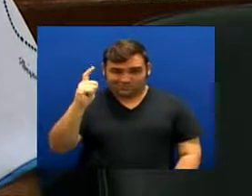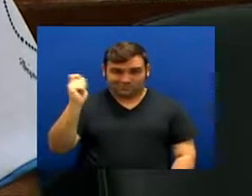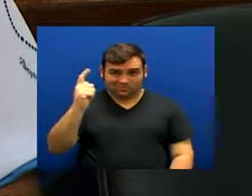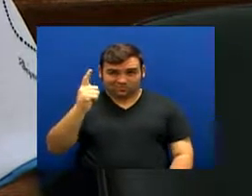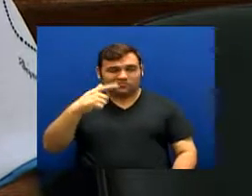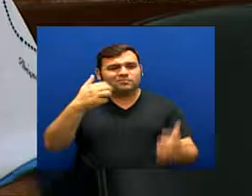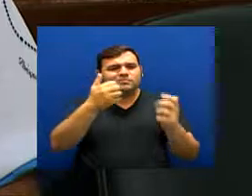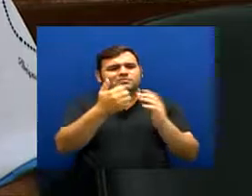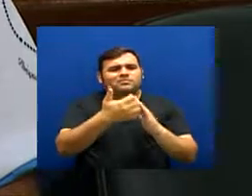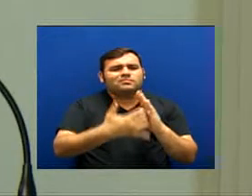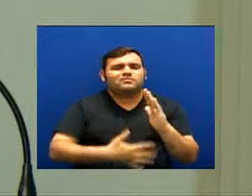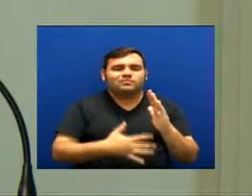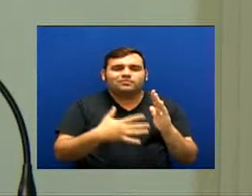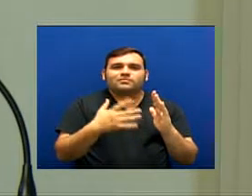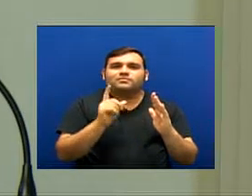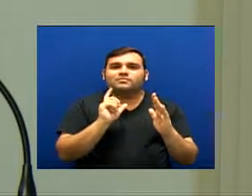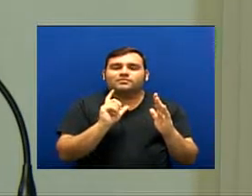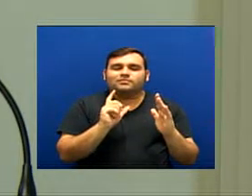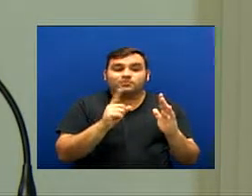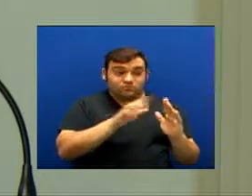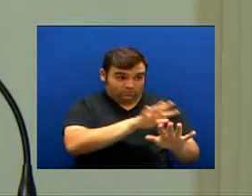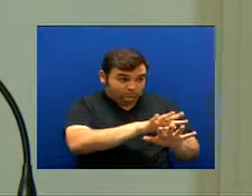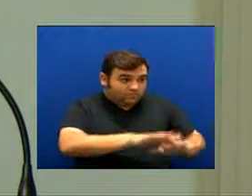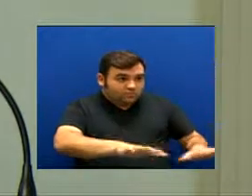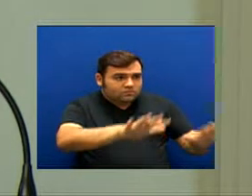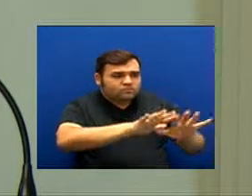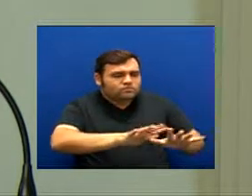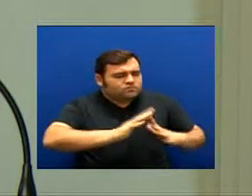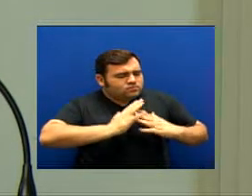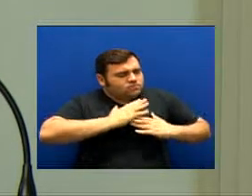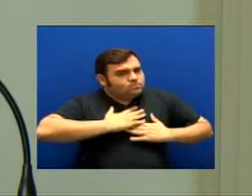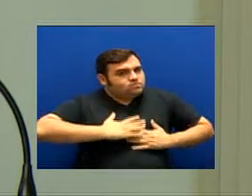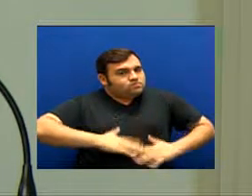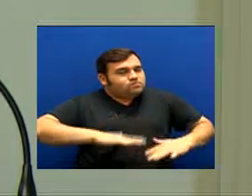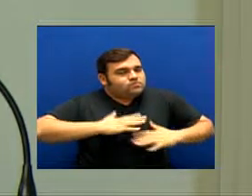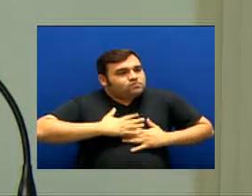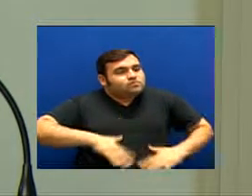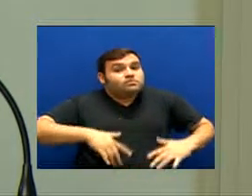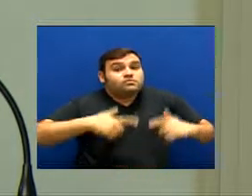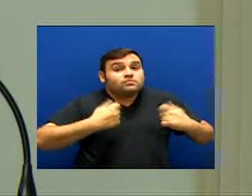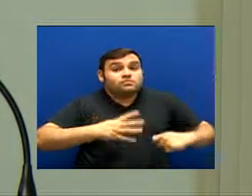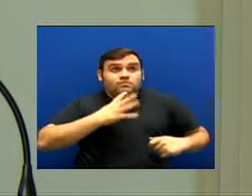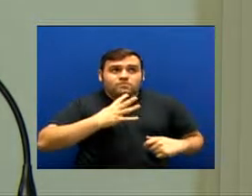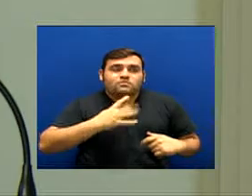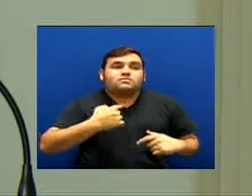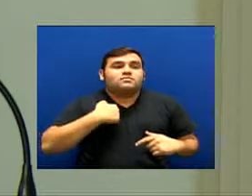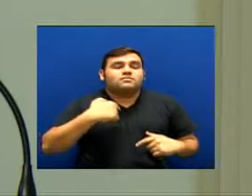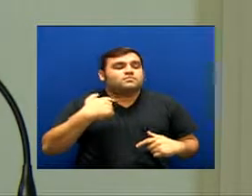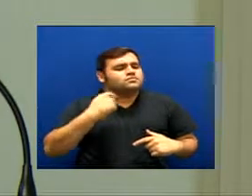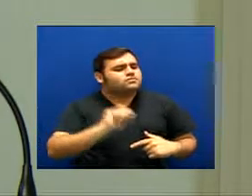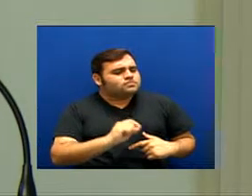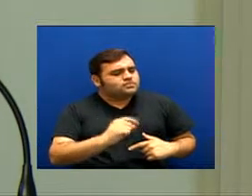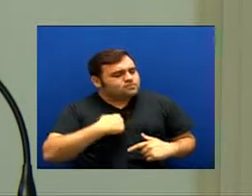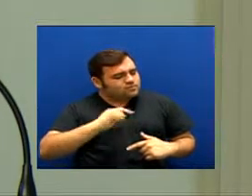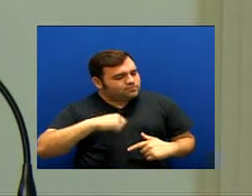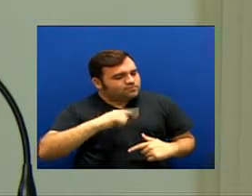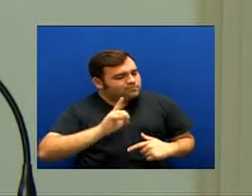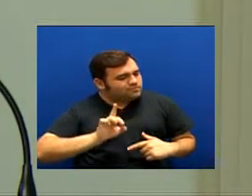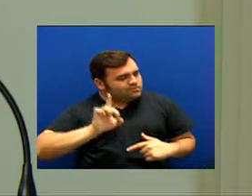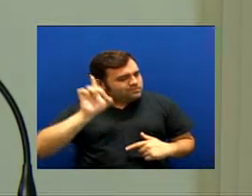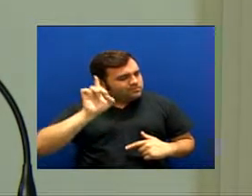humanidade, é um presente de Deus para nós. E como presente de Deus, ela não